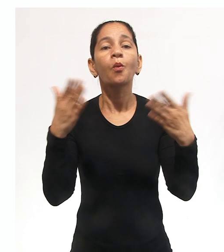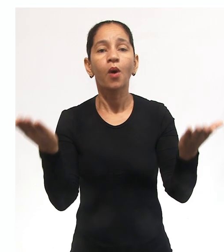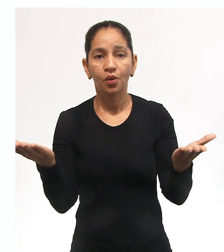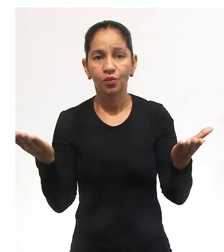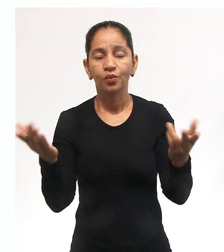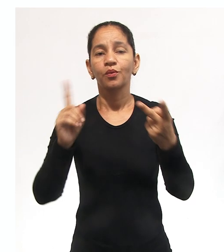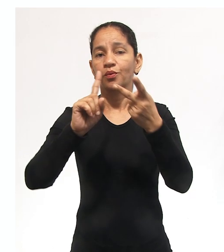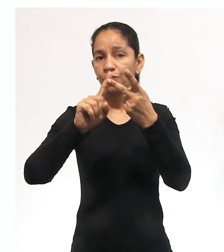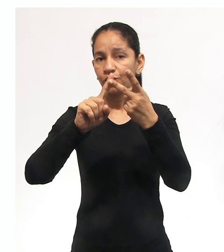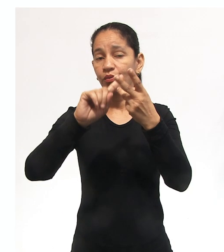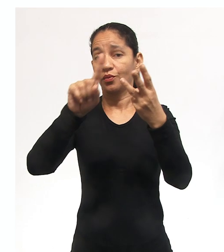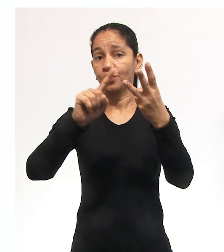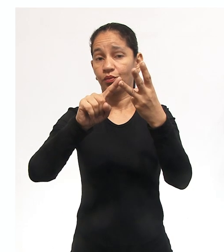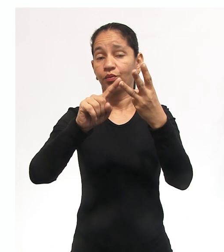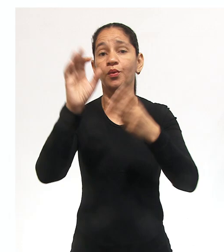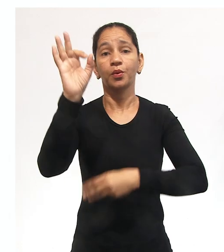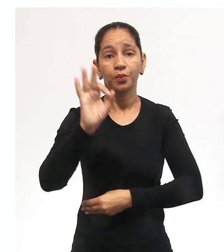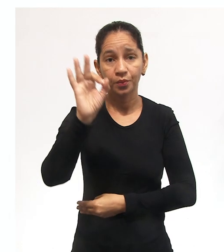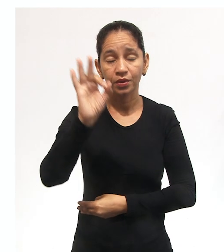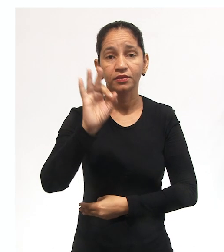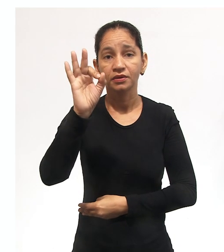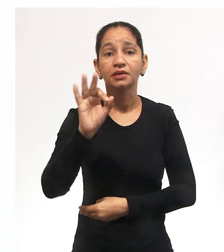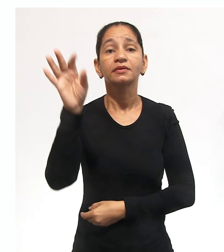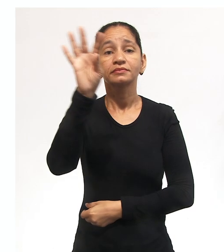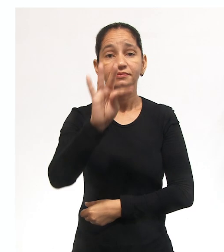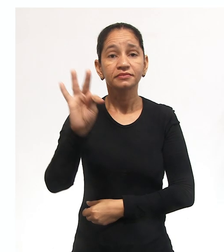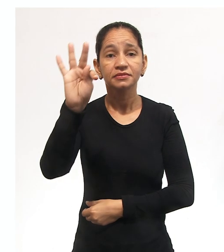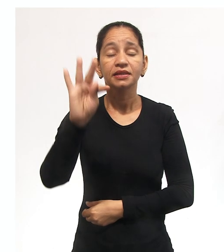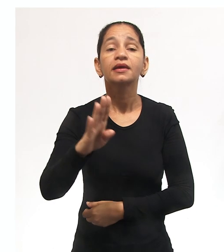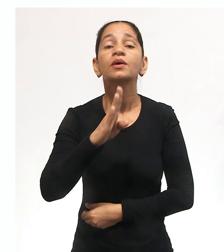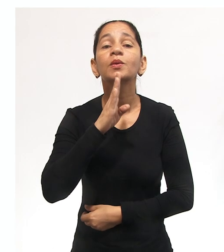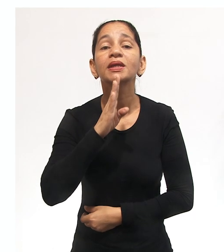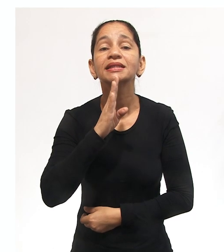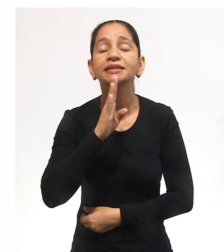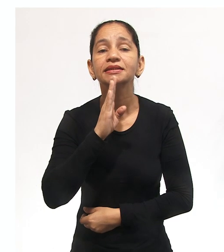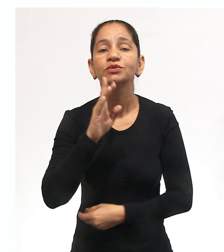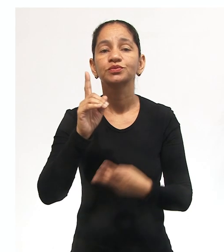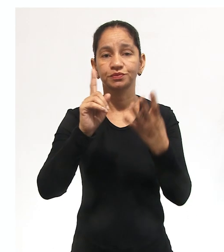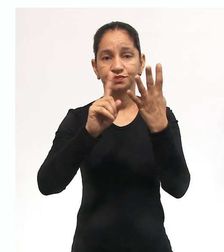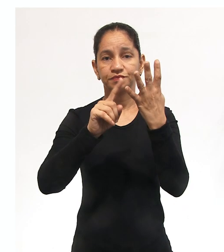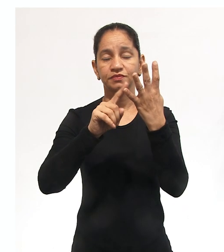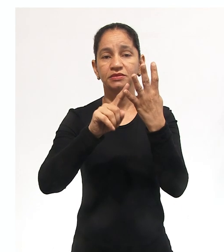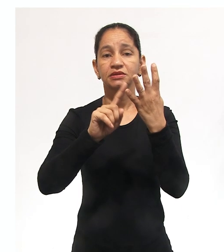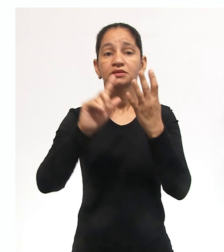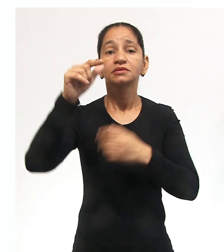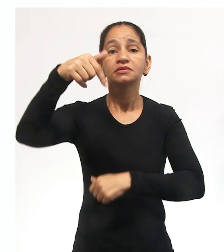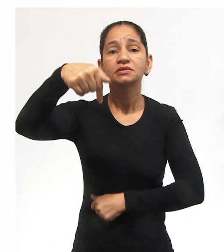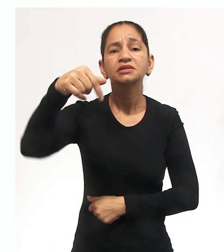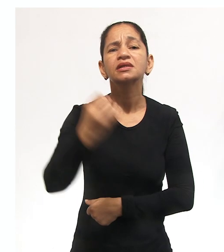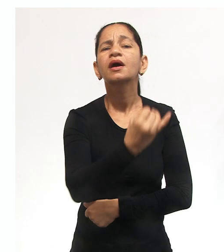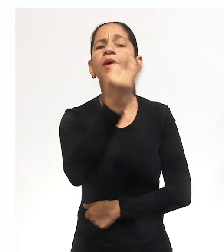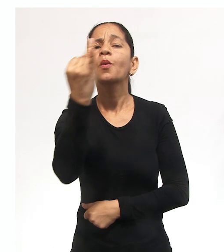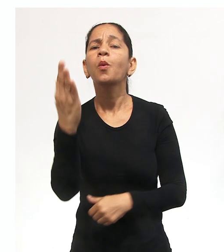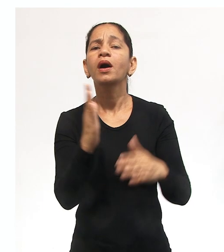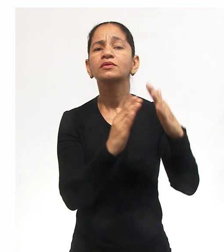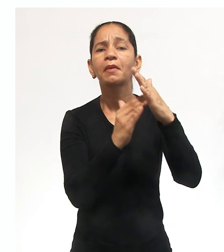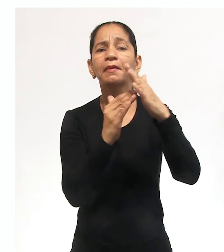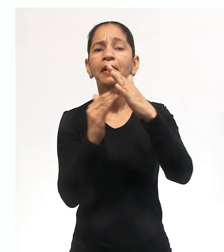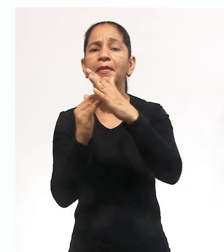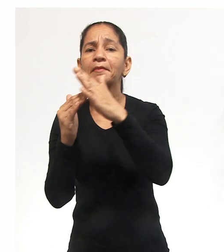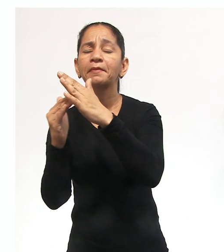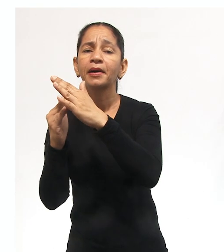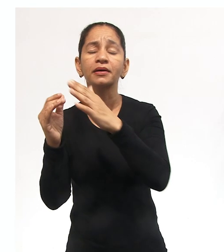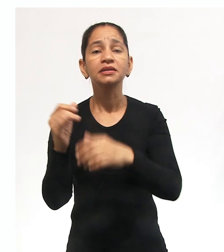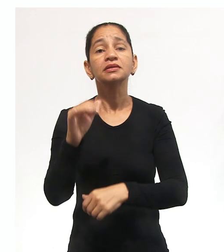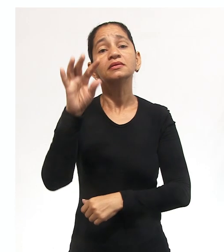a taxa para a periodicidade T, que é a taxa conhecida, o Q, que é o número de períodos para a